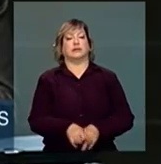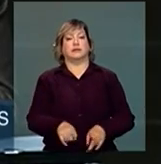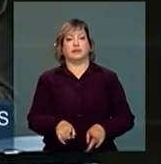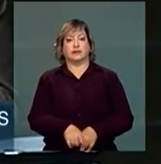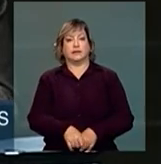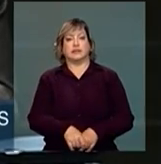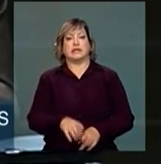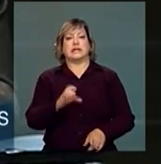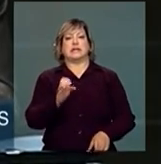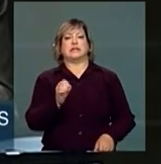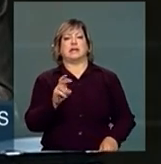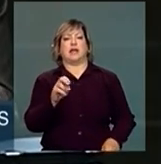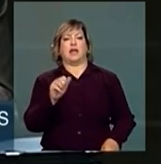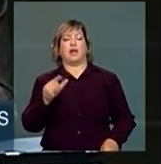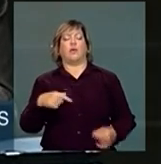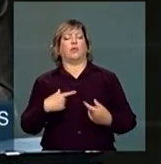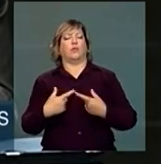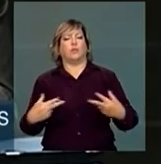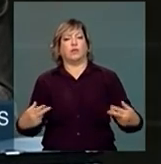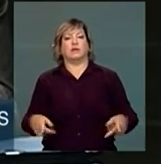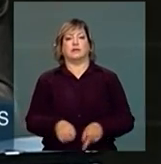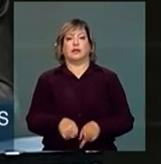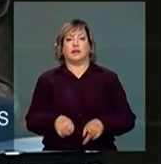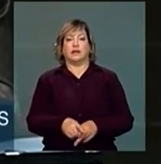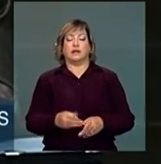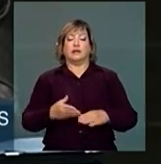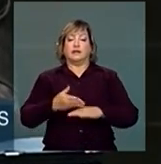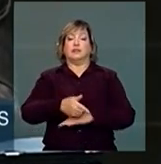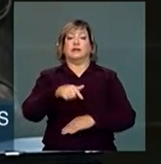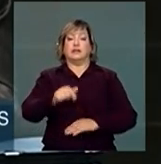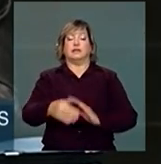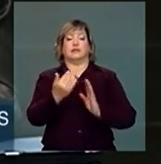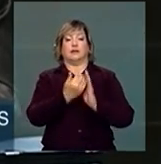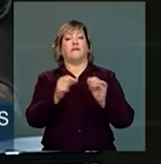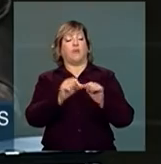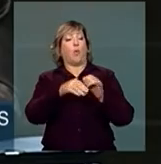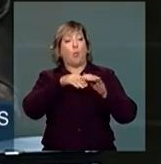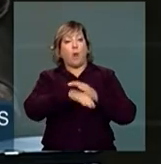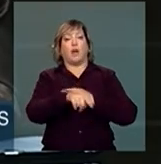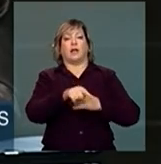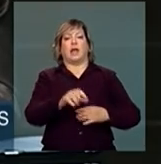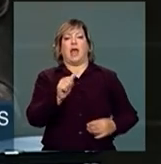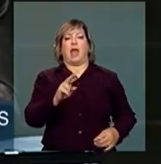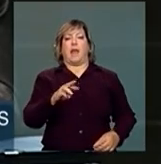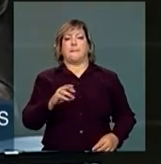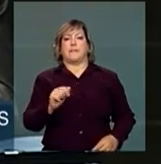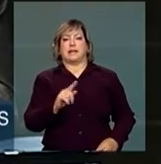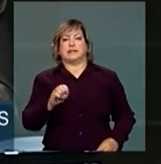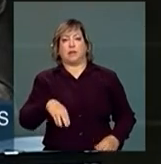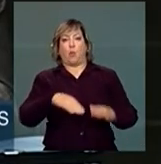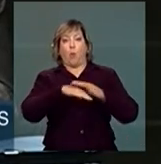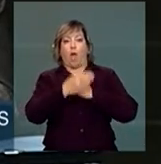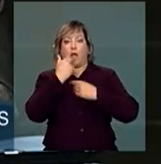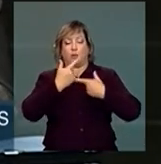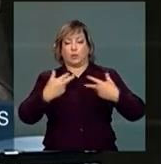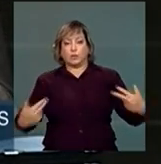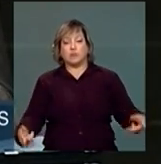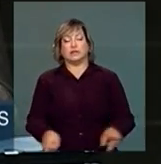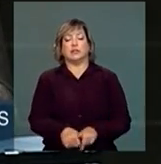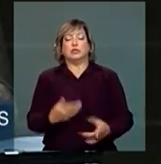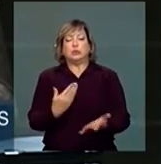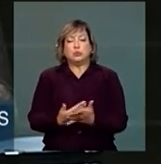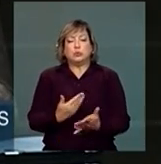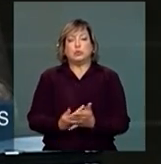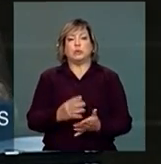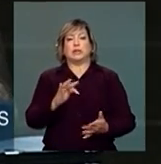a oportunidade de ingressar nos programas, fazer a armazenagem, que é importante para o país, com estudos técnicos elaborados,